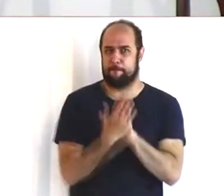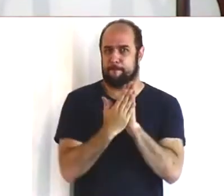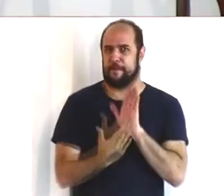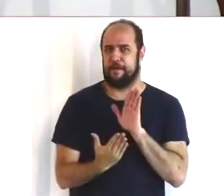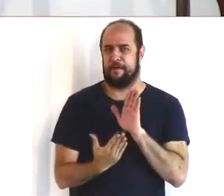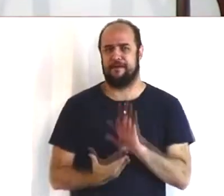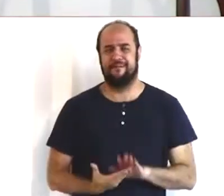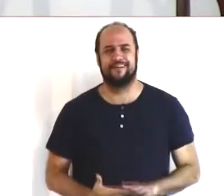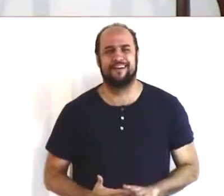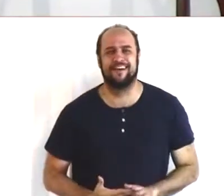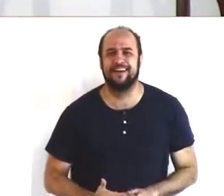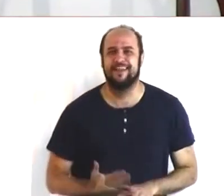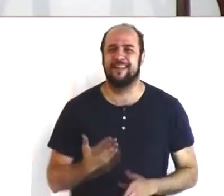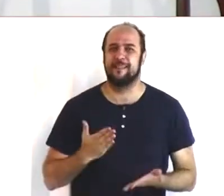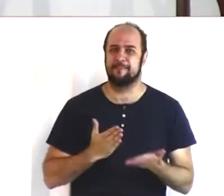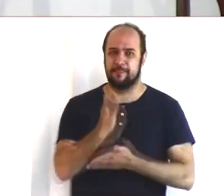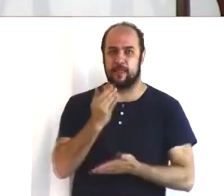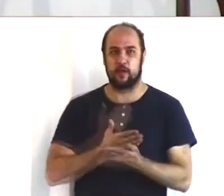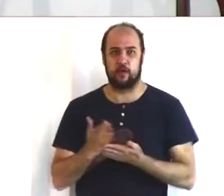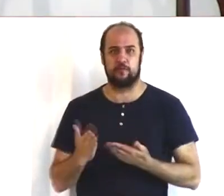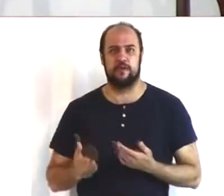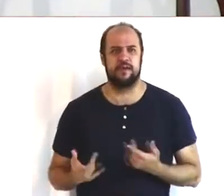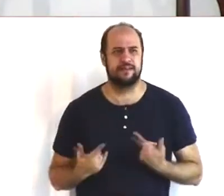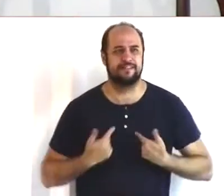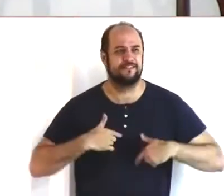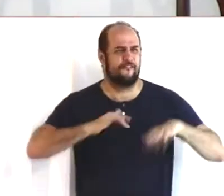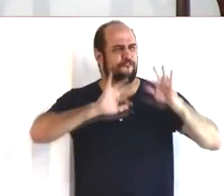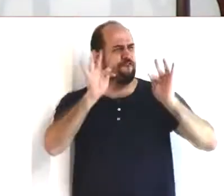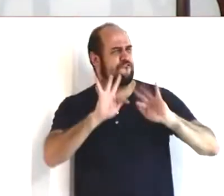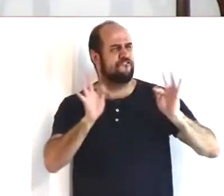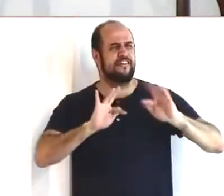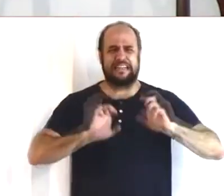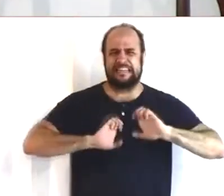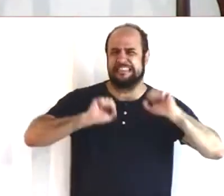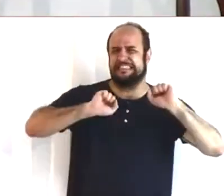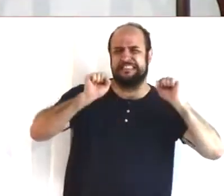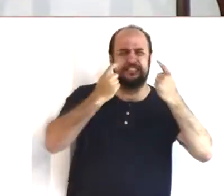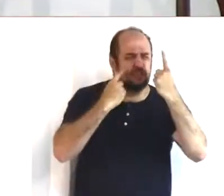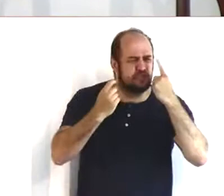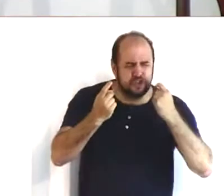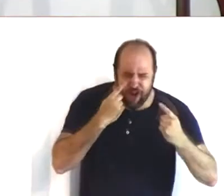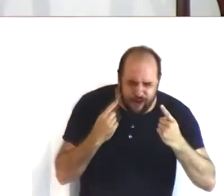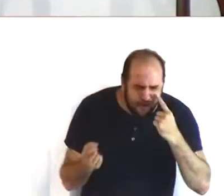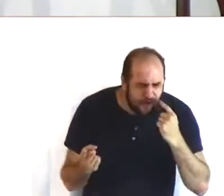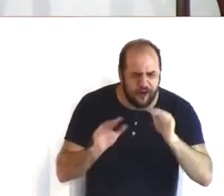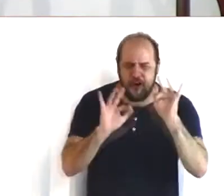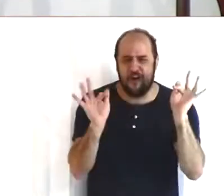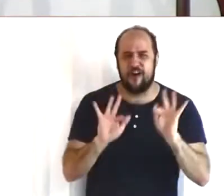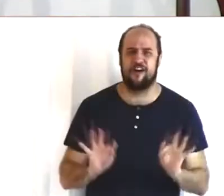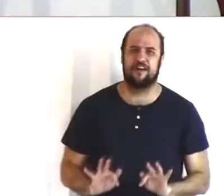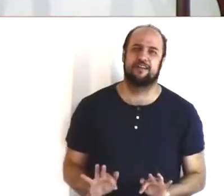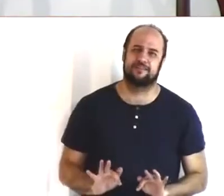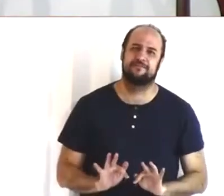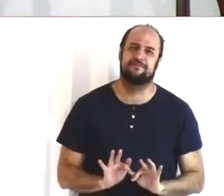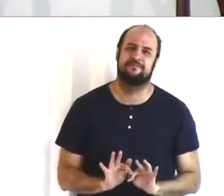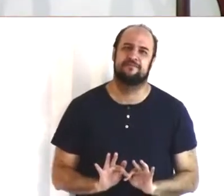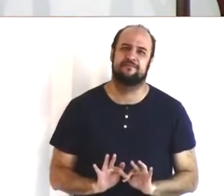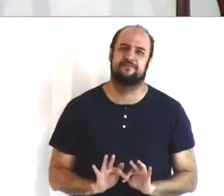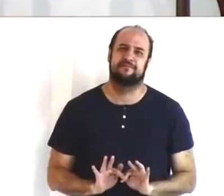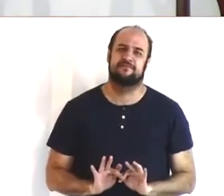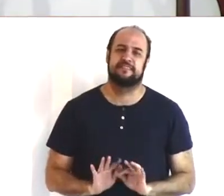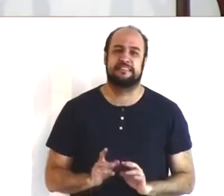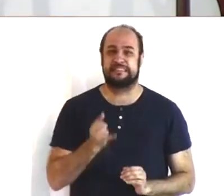deles. Quando eles passam, eles ficam muito radiantes, eles até choram de alegria. Quando eles